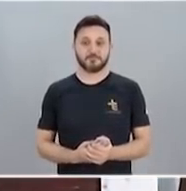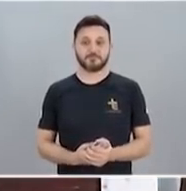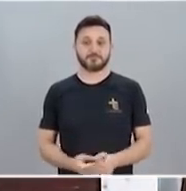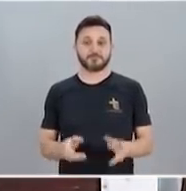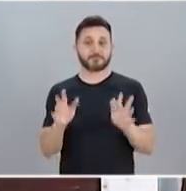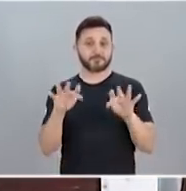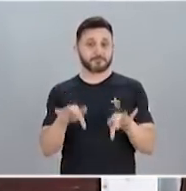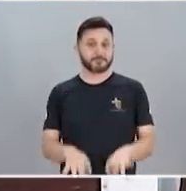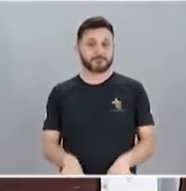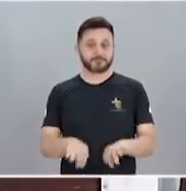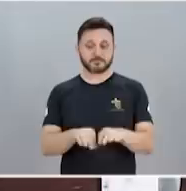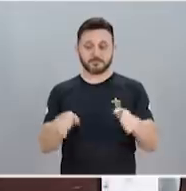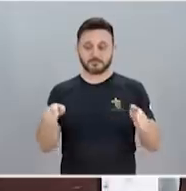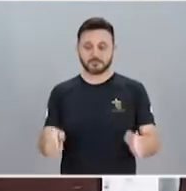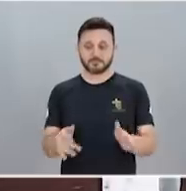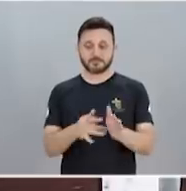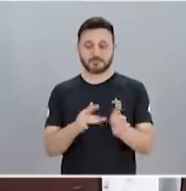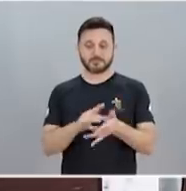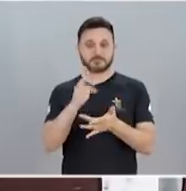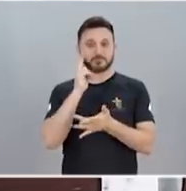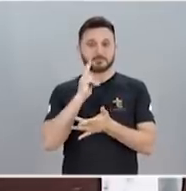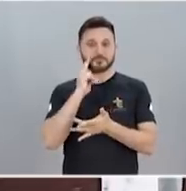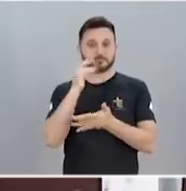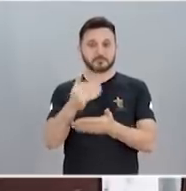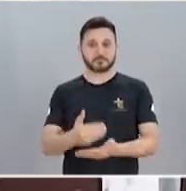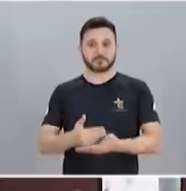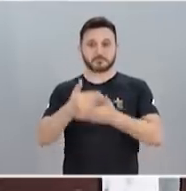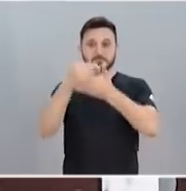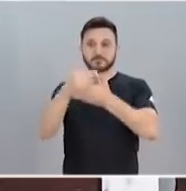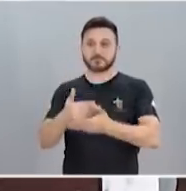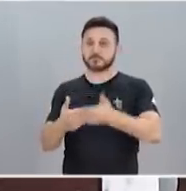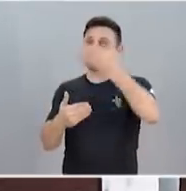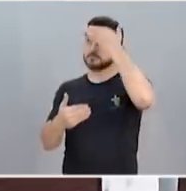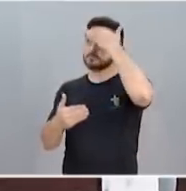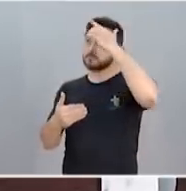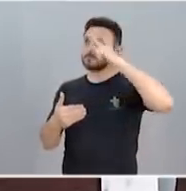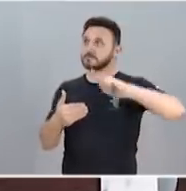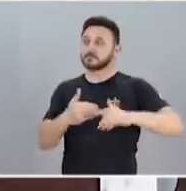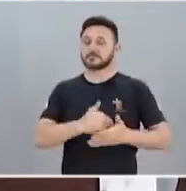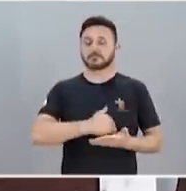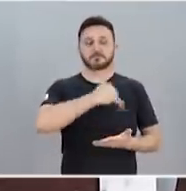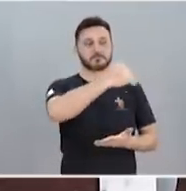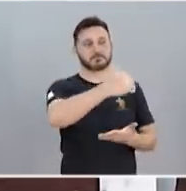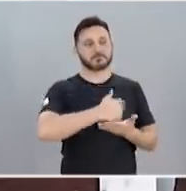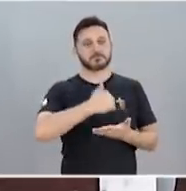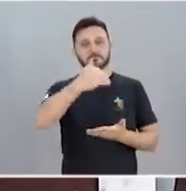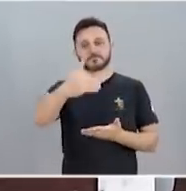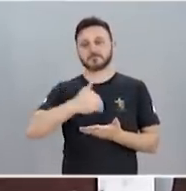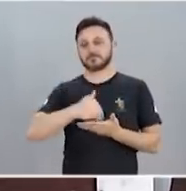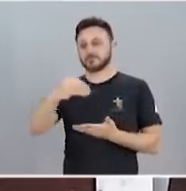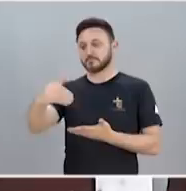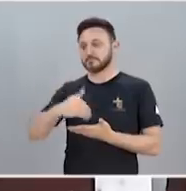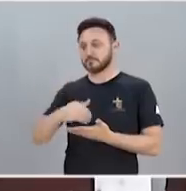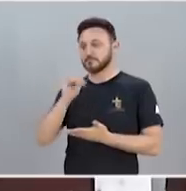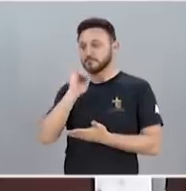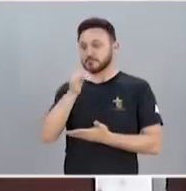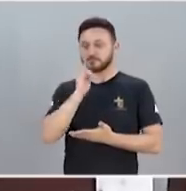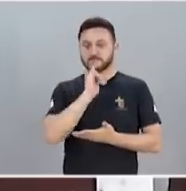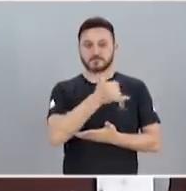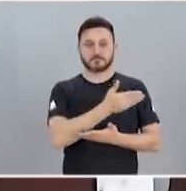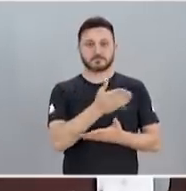Do mesmo modo, ao fim da ceia, ele tomou o cálice em suas mãos, deu graças novamente e o deu a seus discípulos,